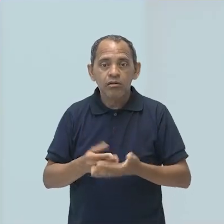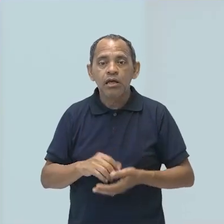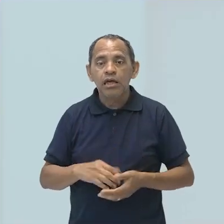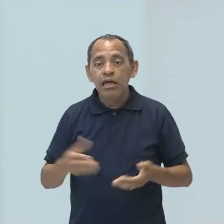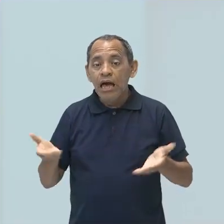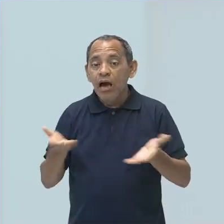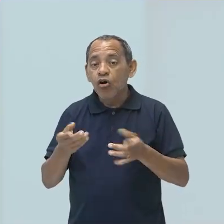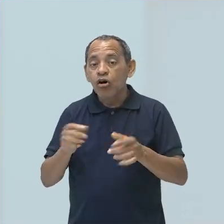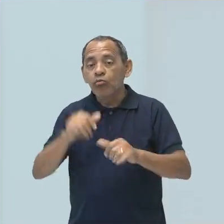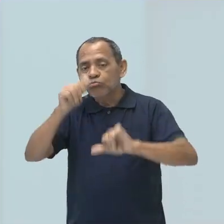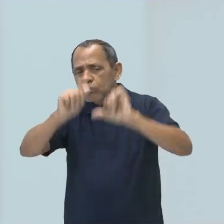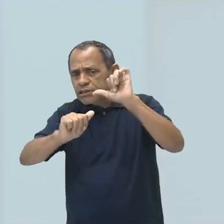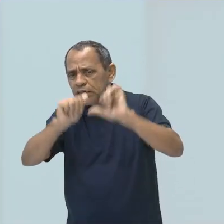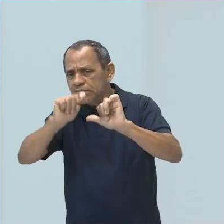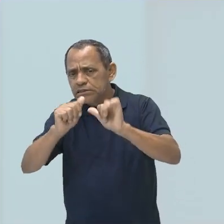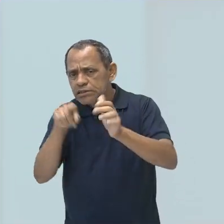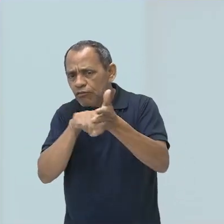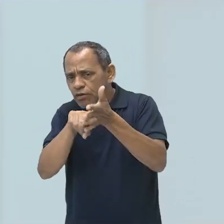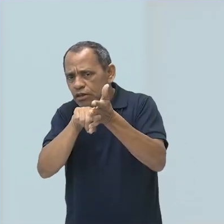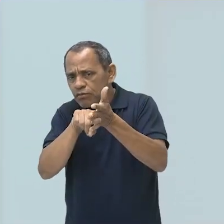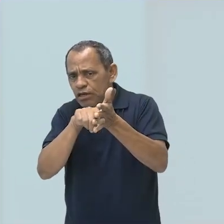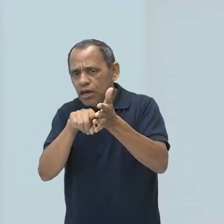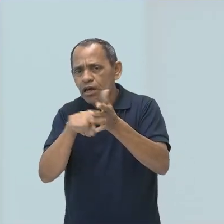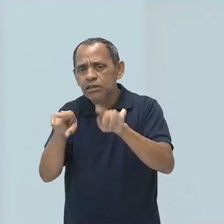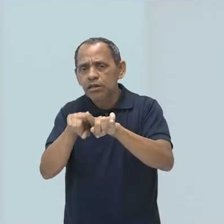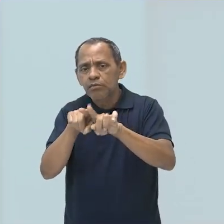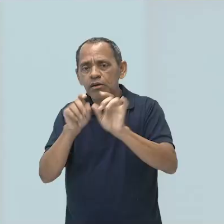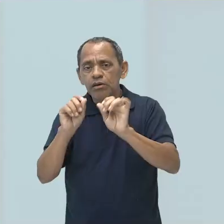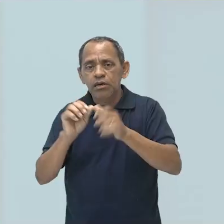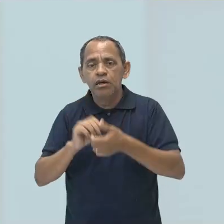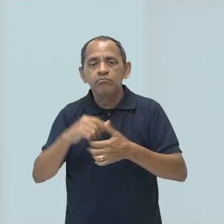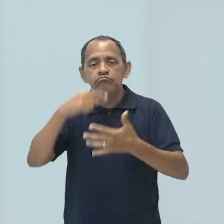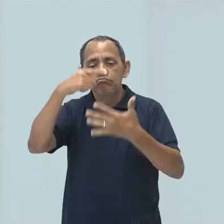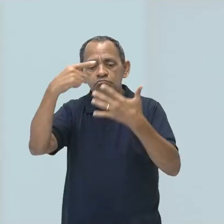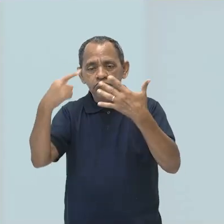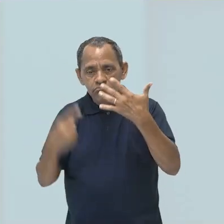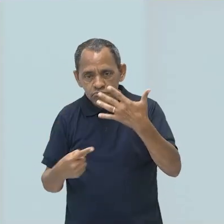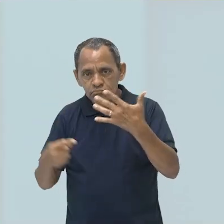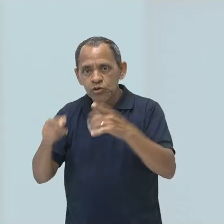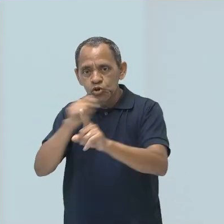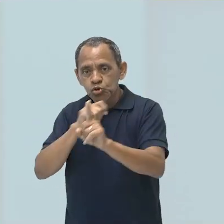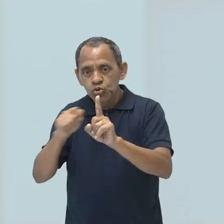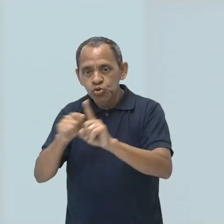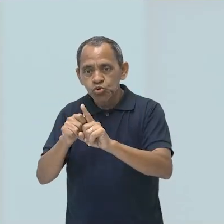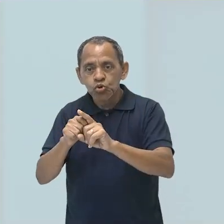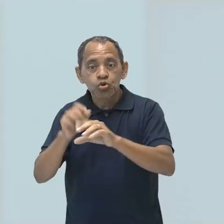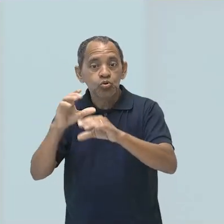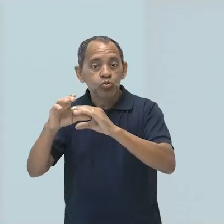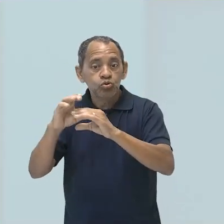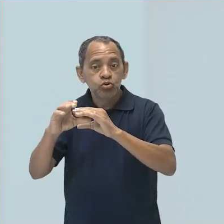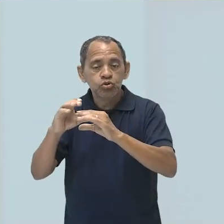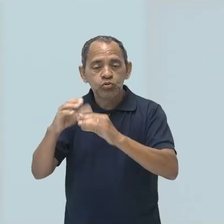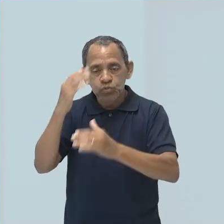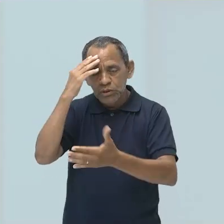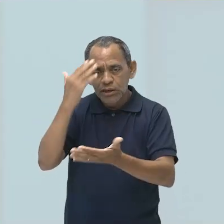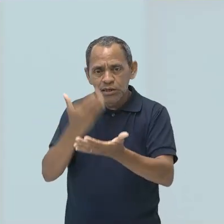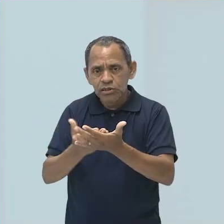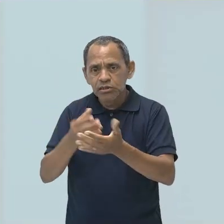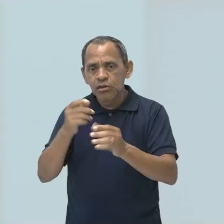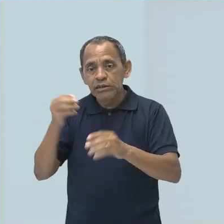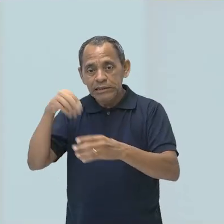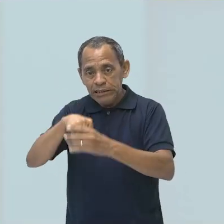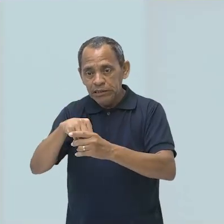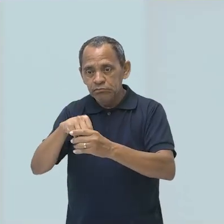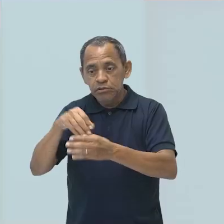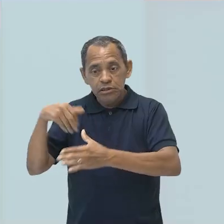agora analisar e verificar quais são os elementos sociocomunicativos que são considerados nesse